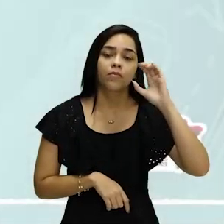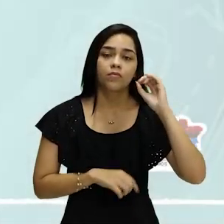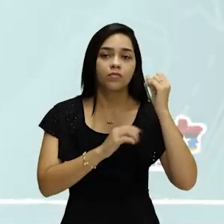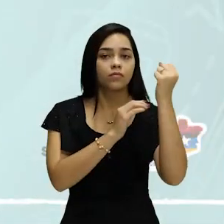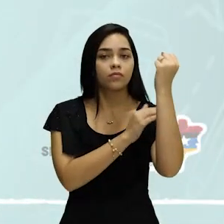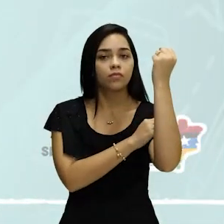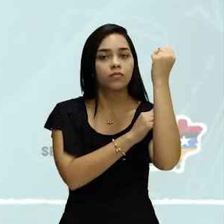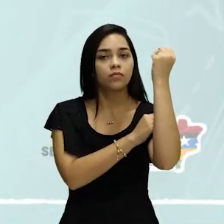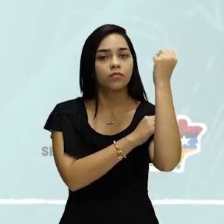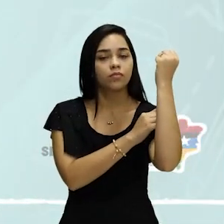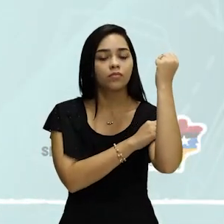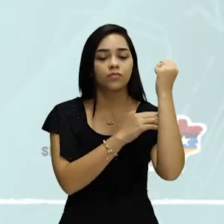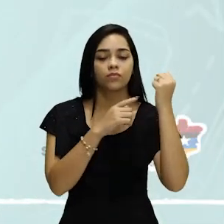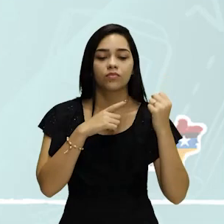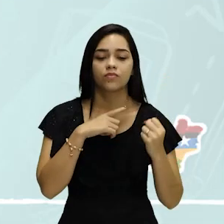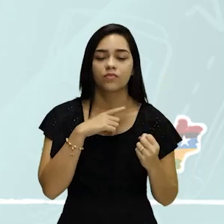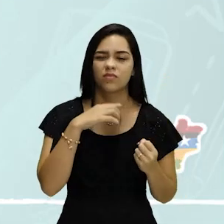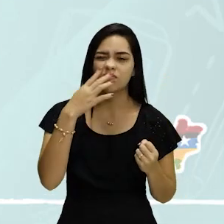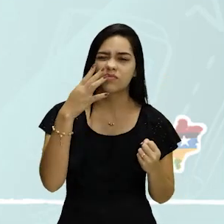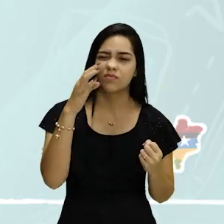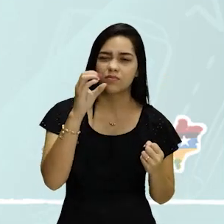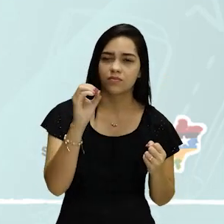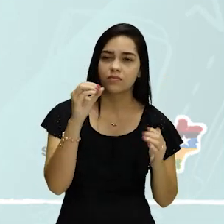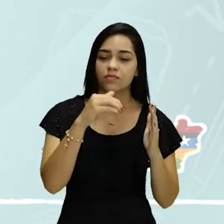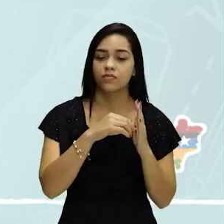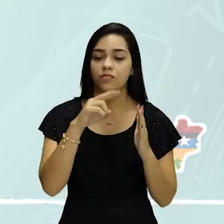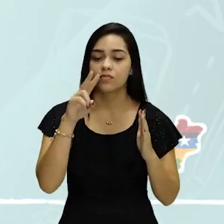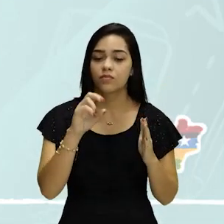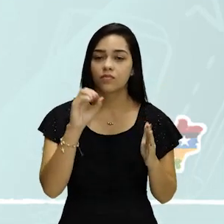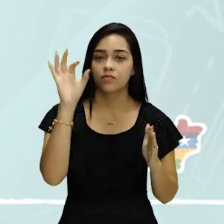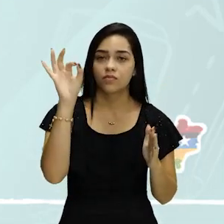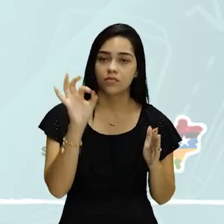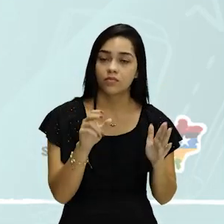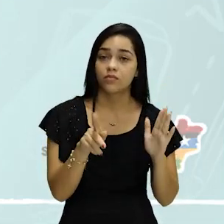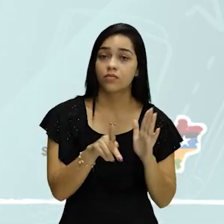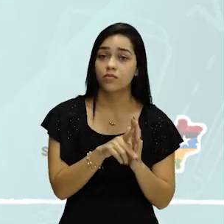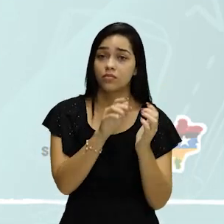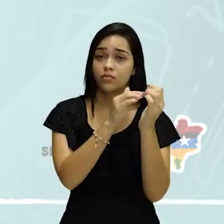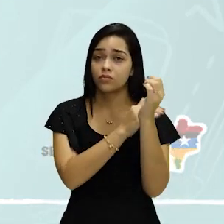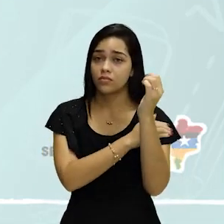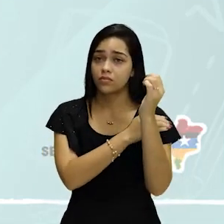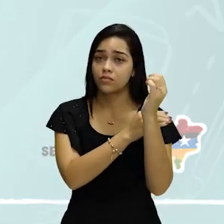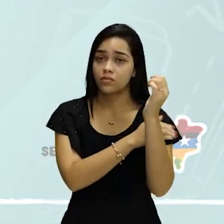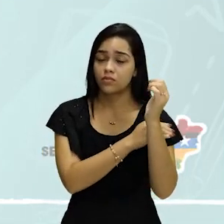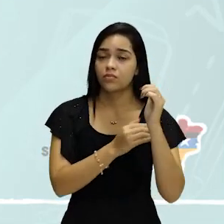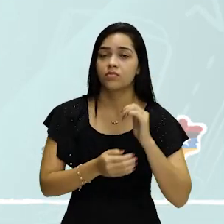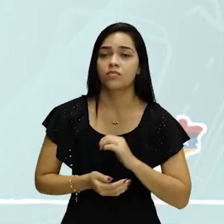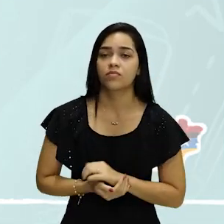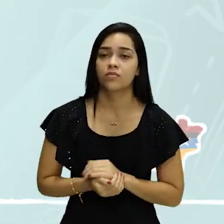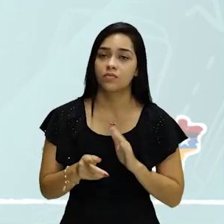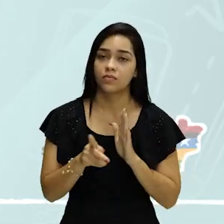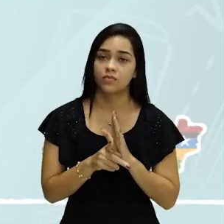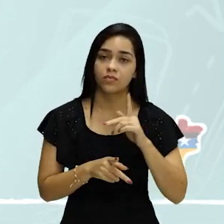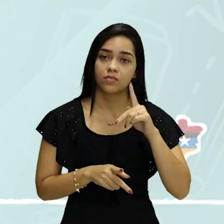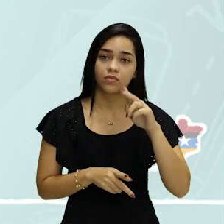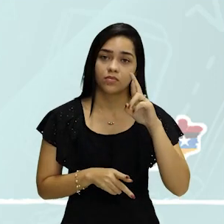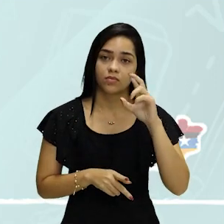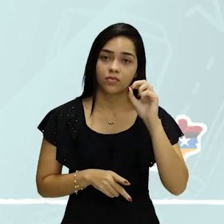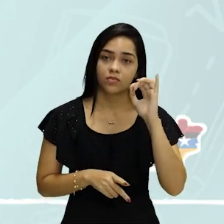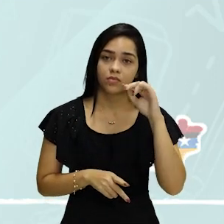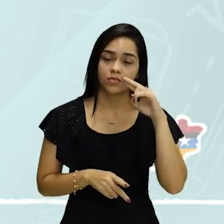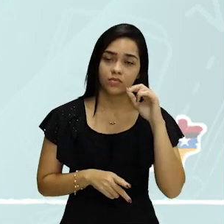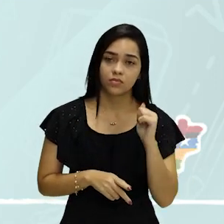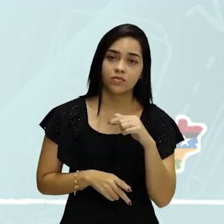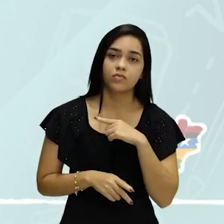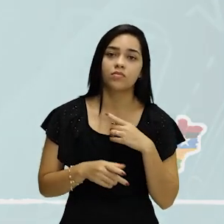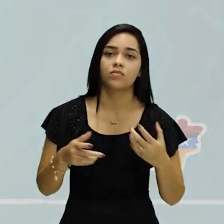ele tem aí cerca de 40 a 50% é feito de músculo, né? É a parte proteica do nosso corpo, é o que